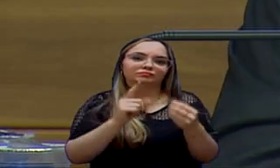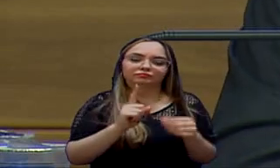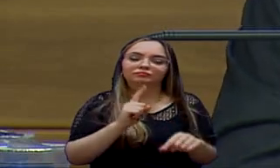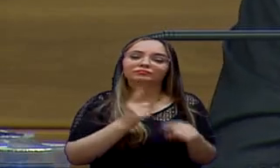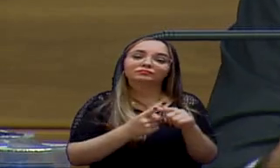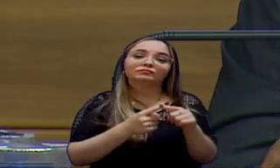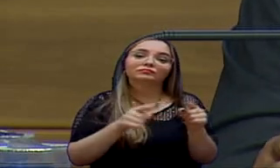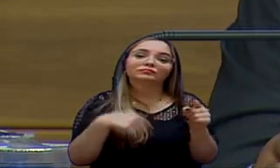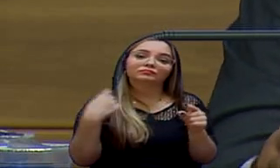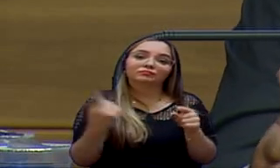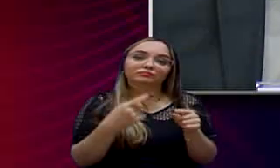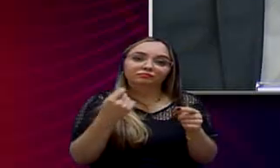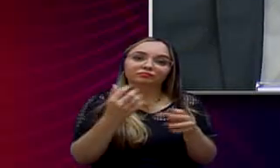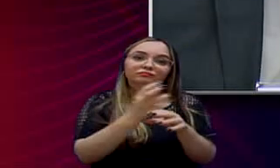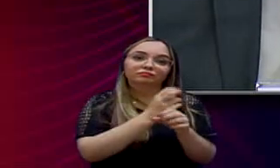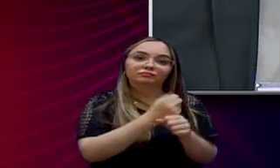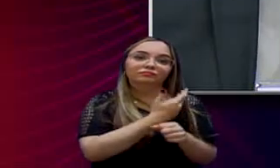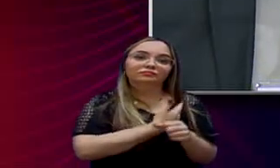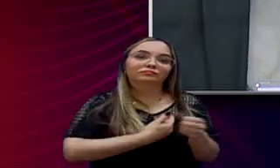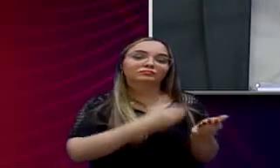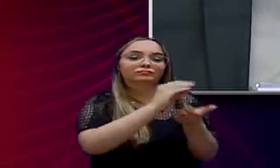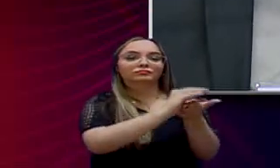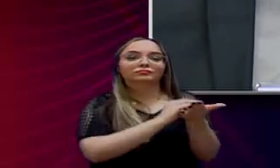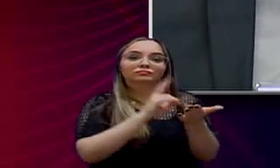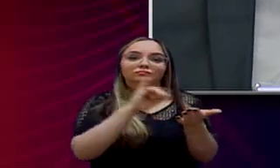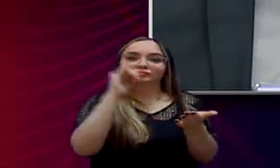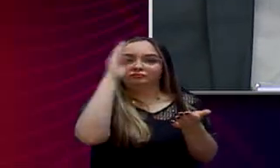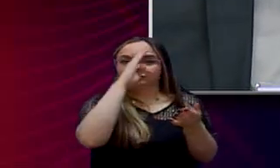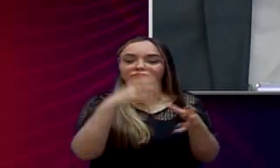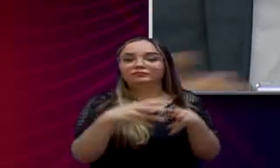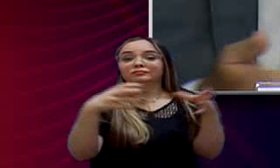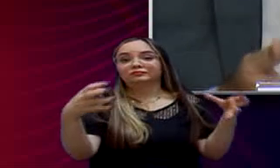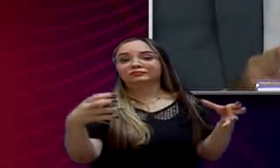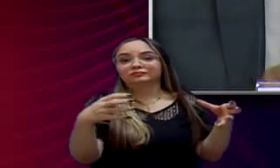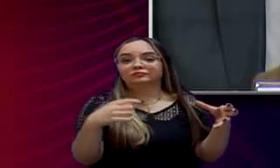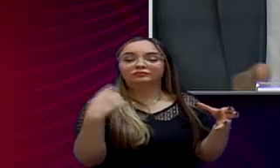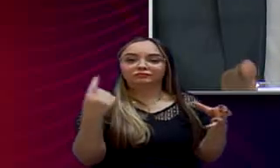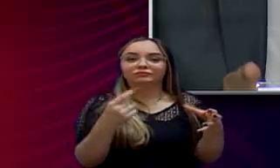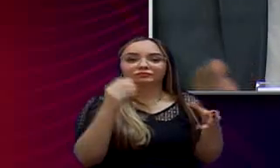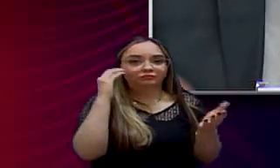o que a economia que o governo federal está colocando que o Brasil vai crescer